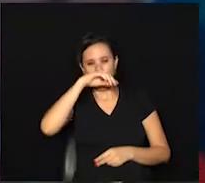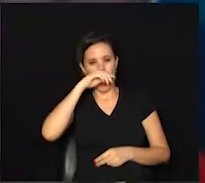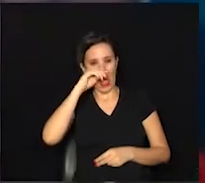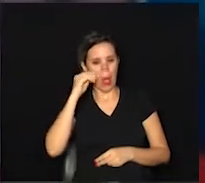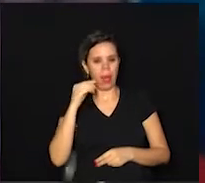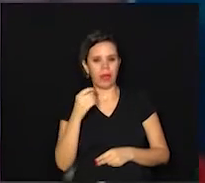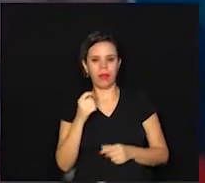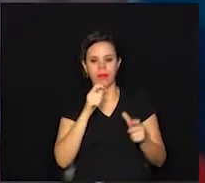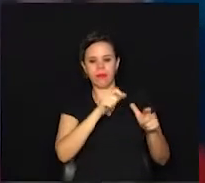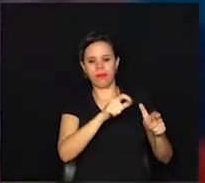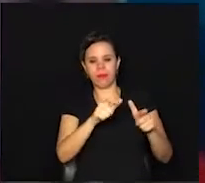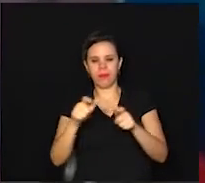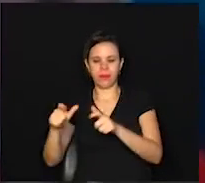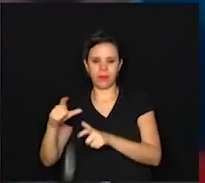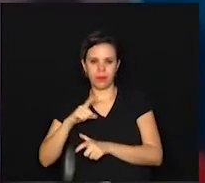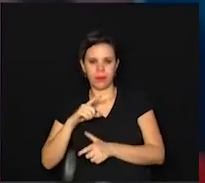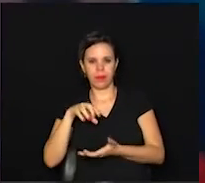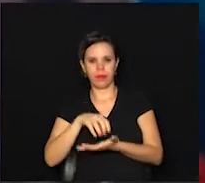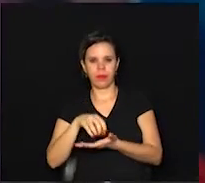certos locais tinham sido